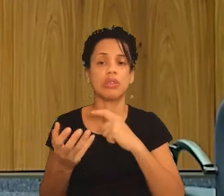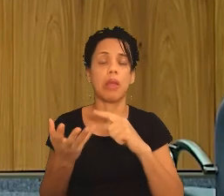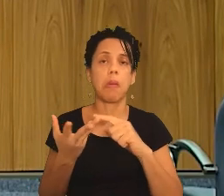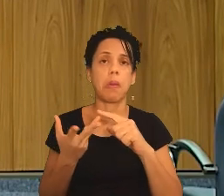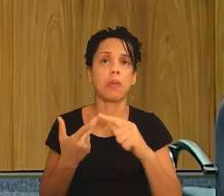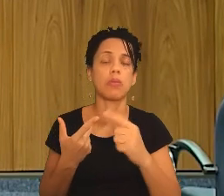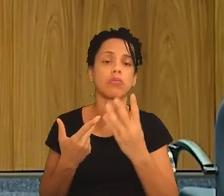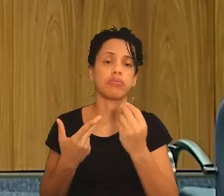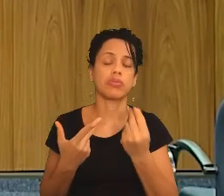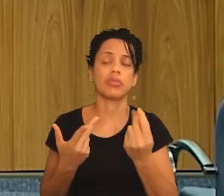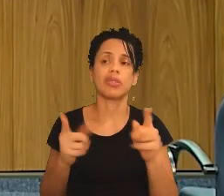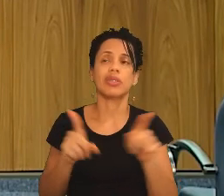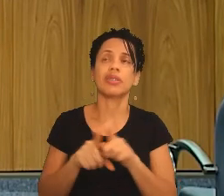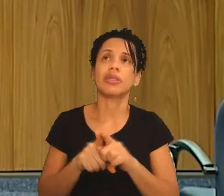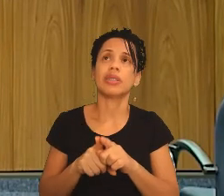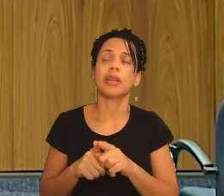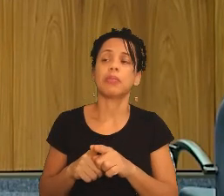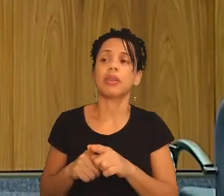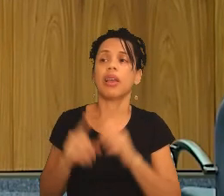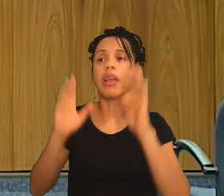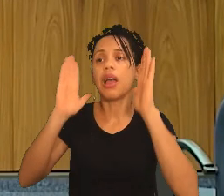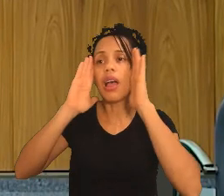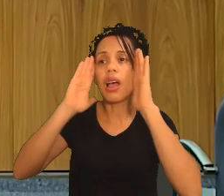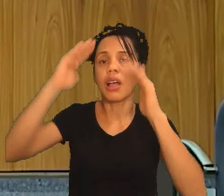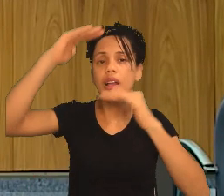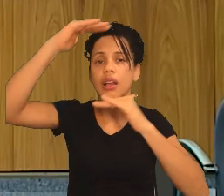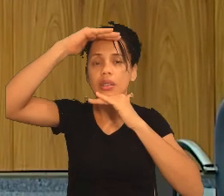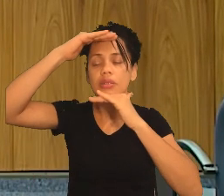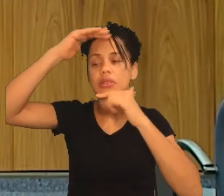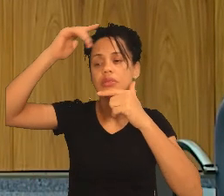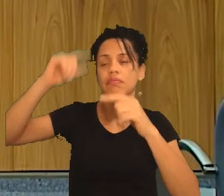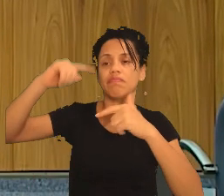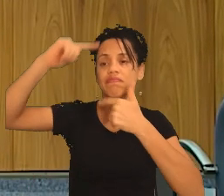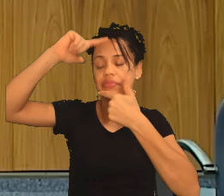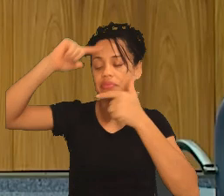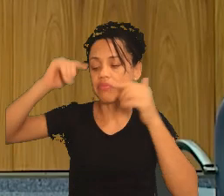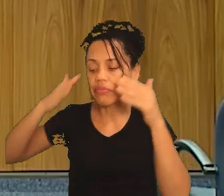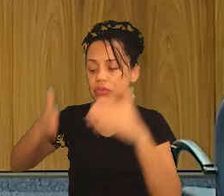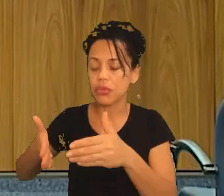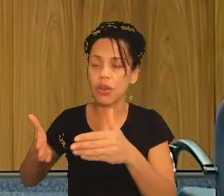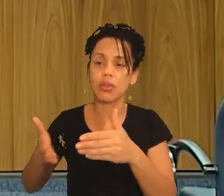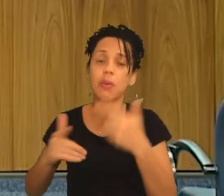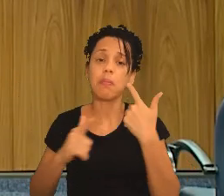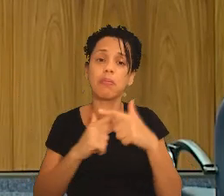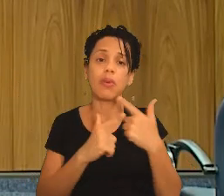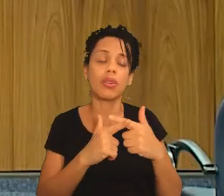que não vai do dia para a noite, e assim, acho que a gente está